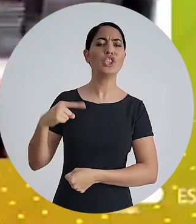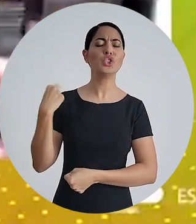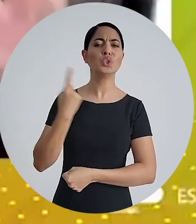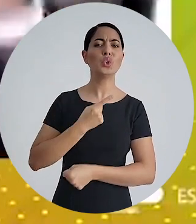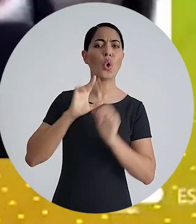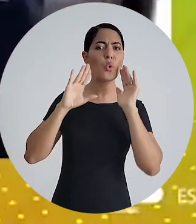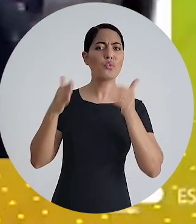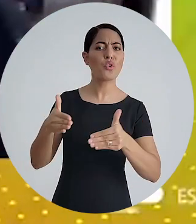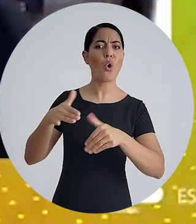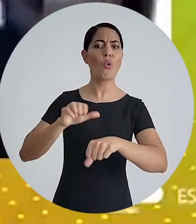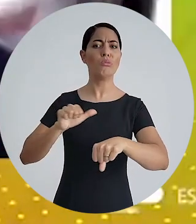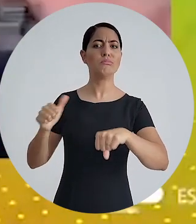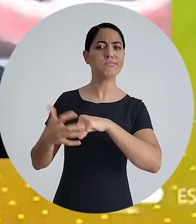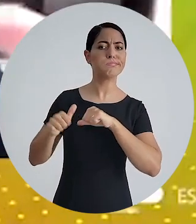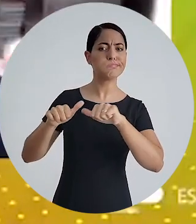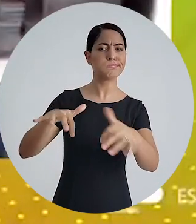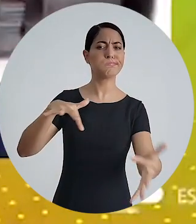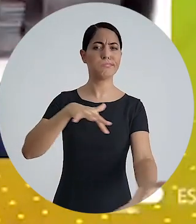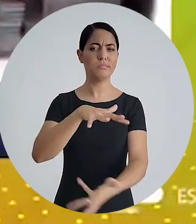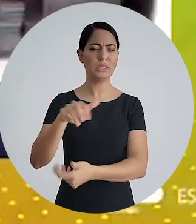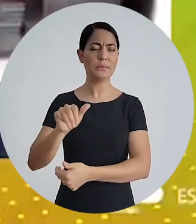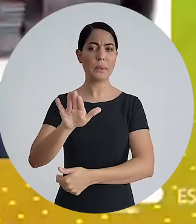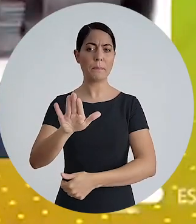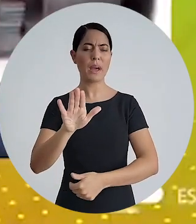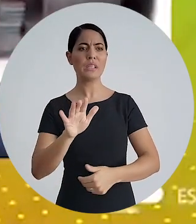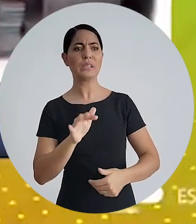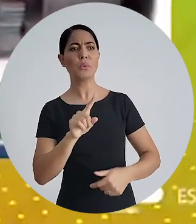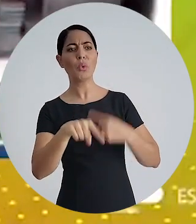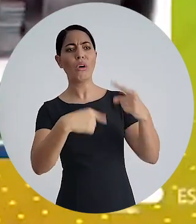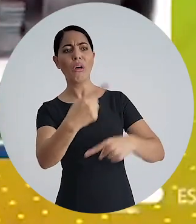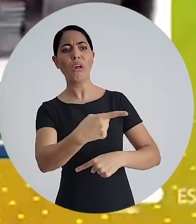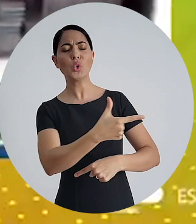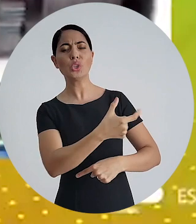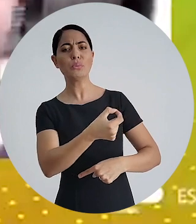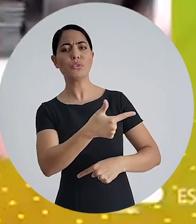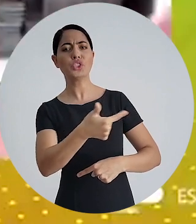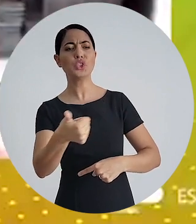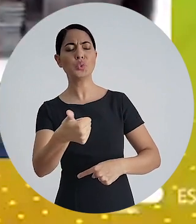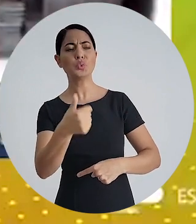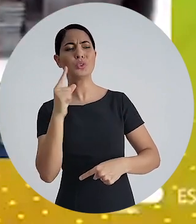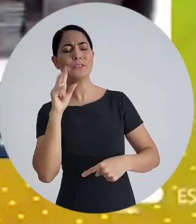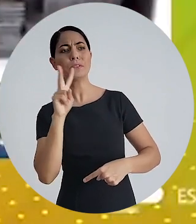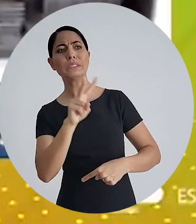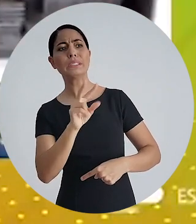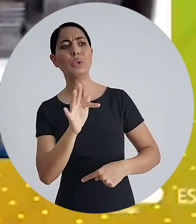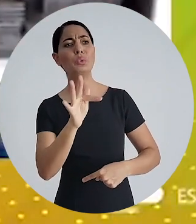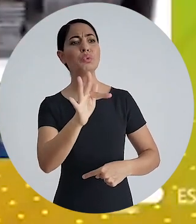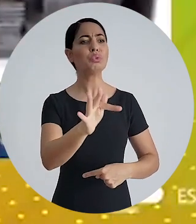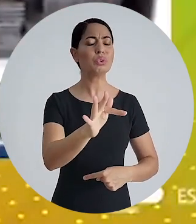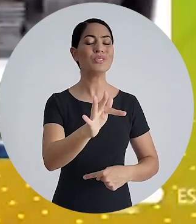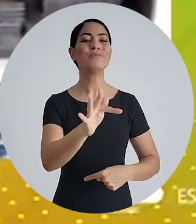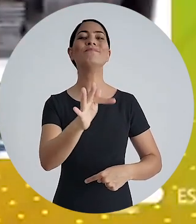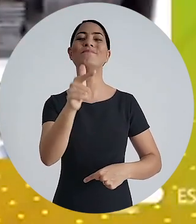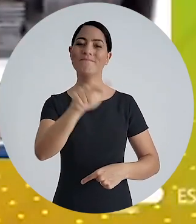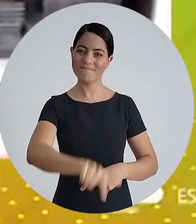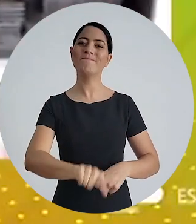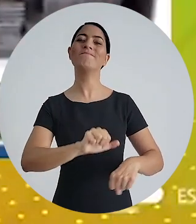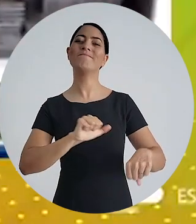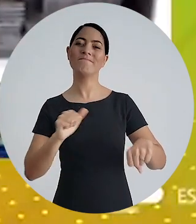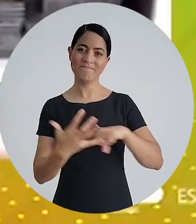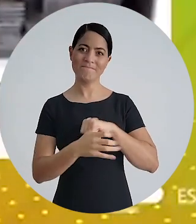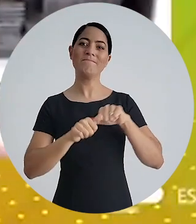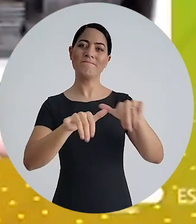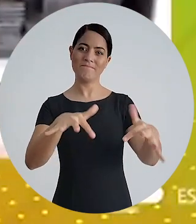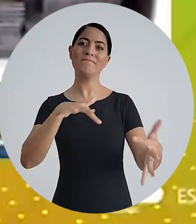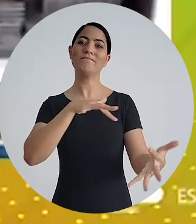pandemia, e se você lança o olhar para o horizonte de 2021, você também olha para a pandemia. Então é uma situação muito delicada